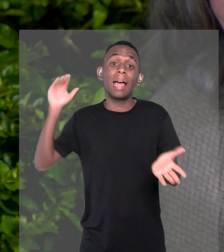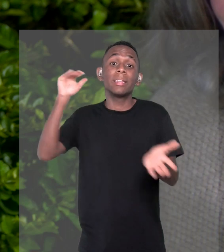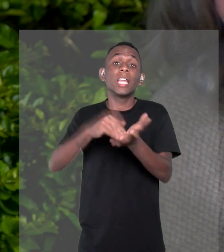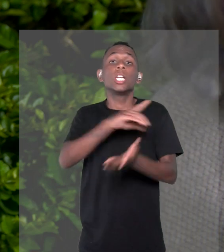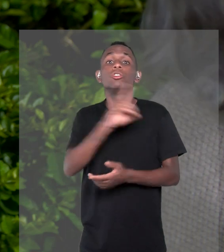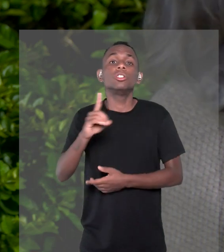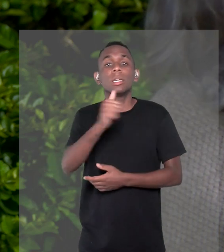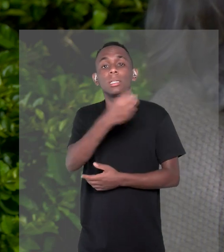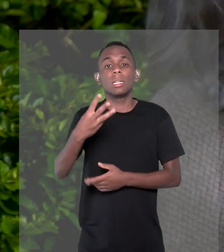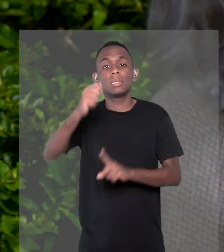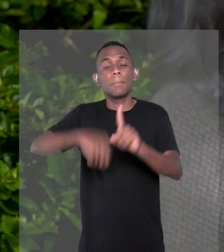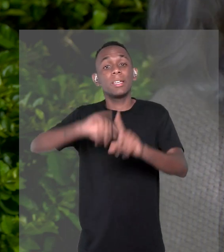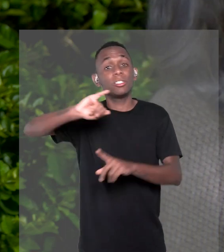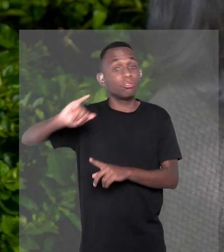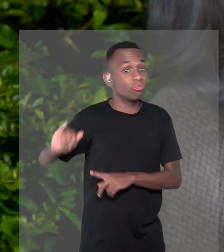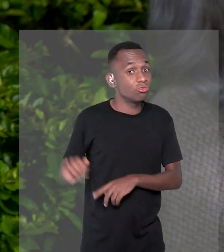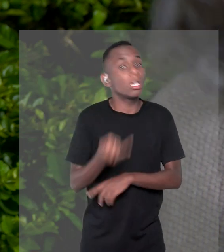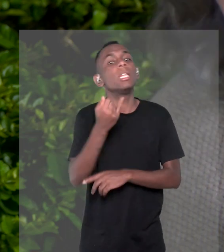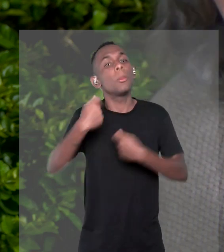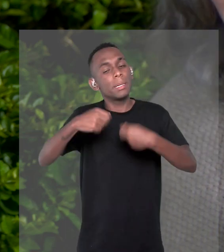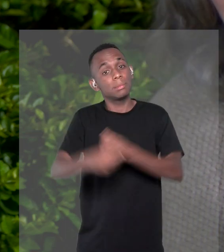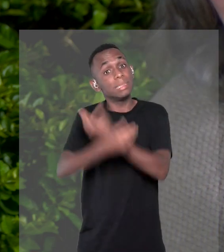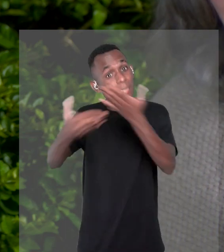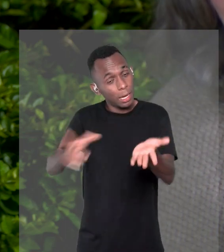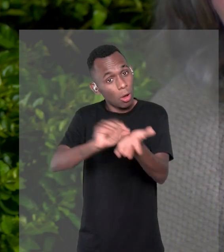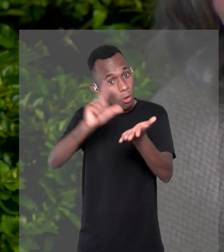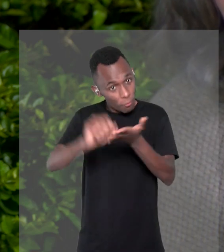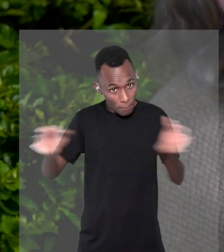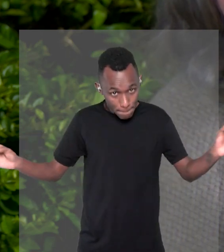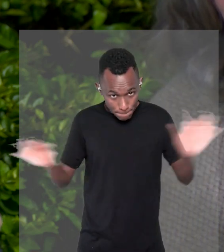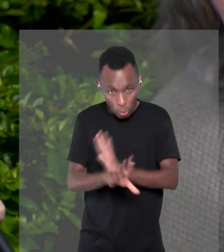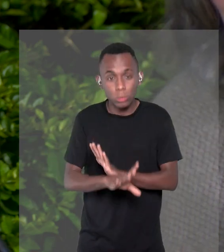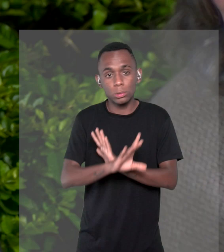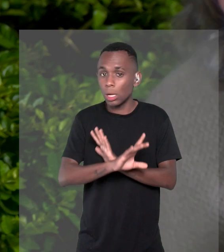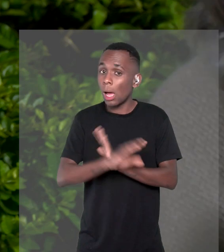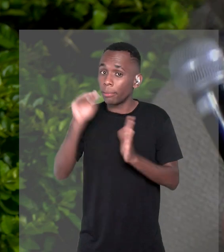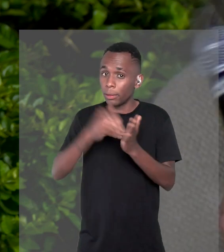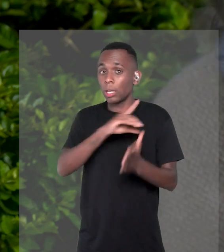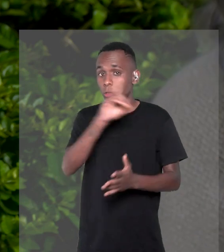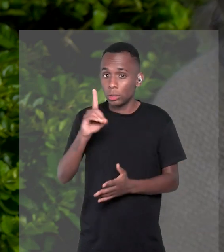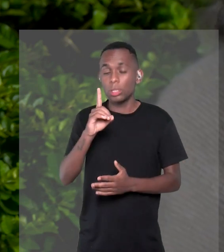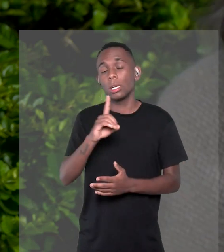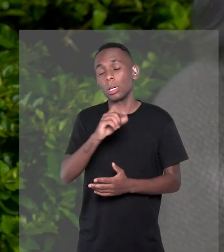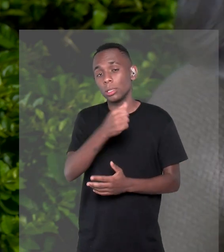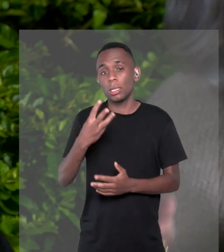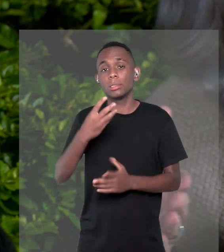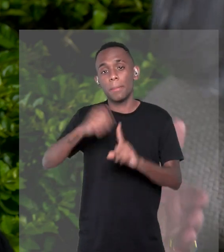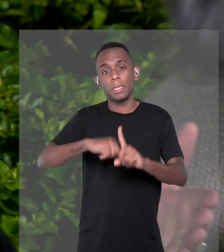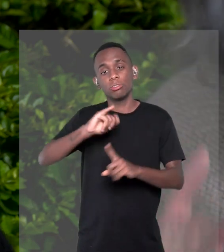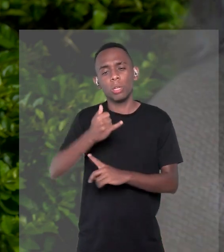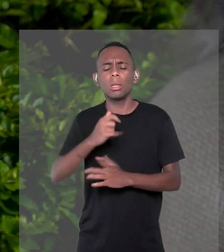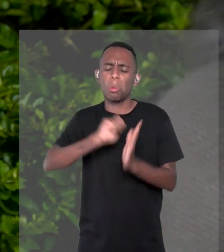revista sobre democracia. Me deu prazo de 13 de janeiro, dizendo, eu preciso